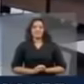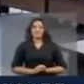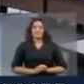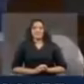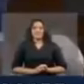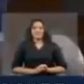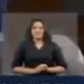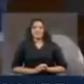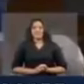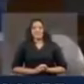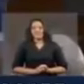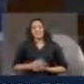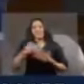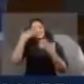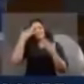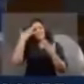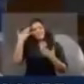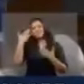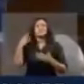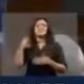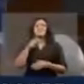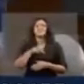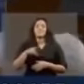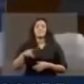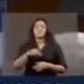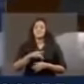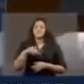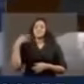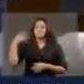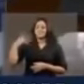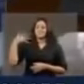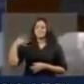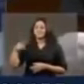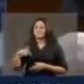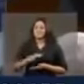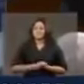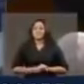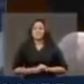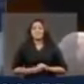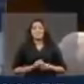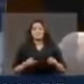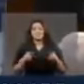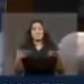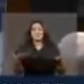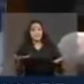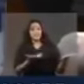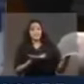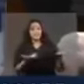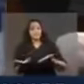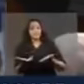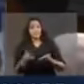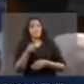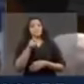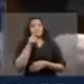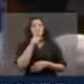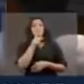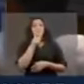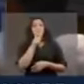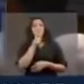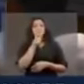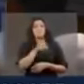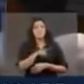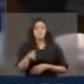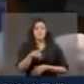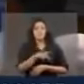Agradeço ao professor Douglas Roberto de Almeida Batista e convido o professor